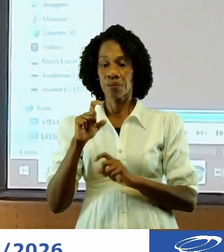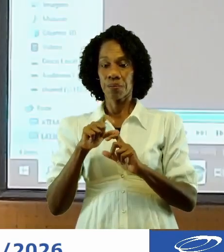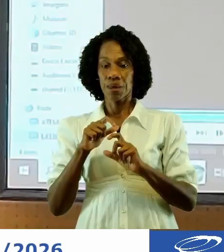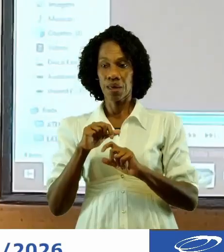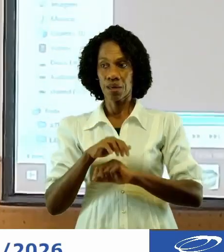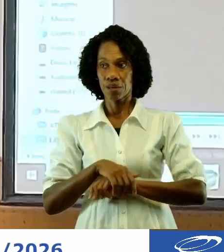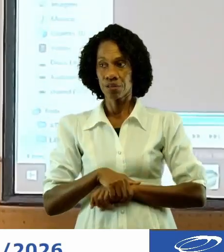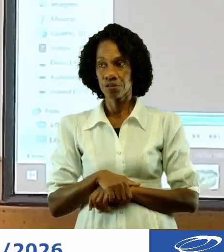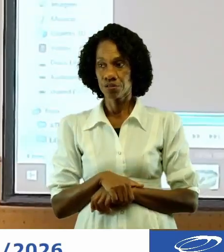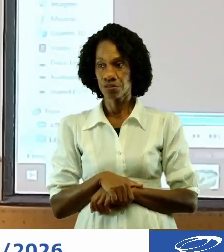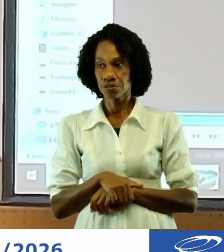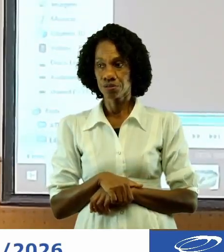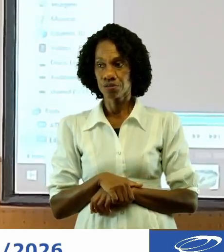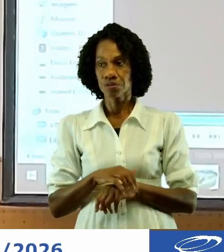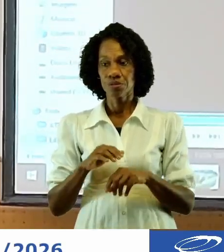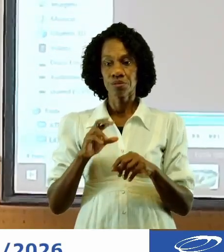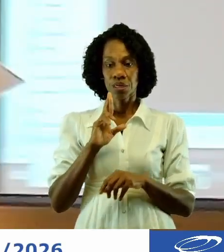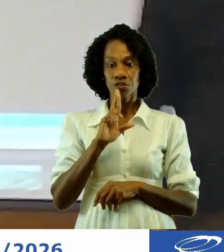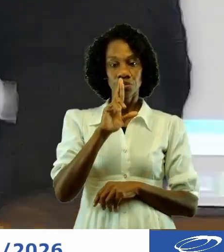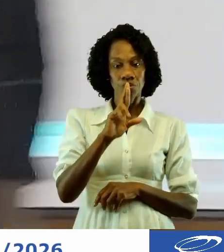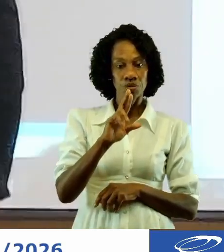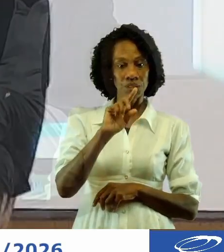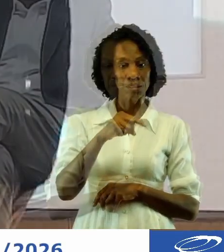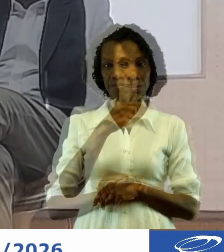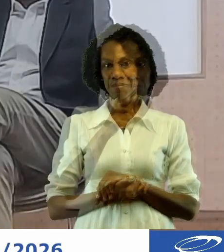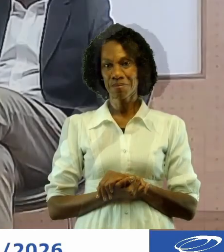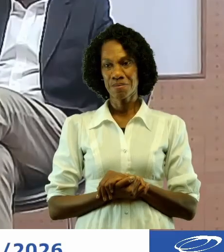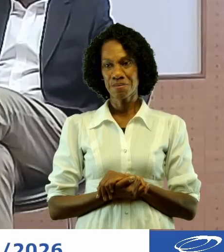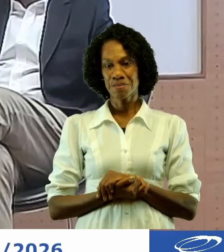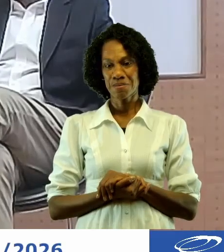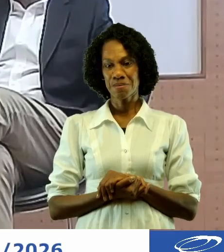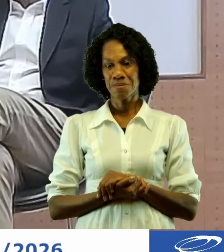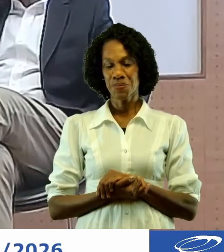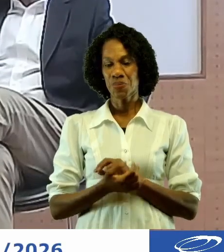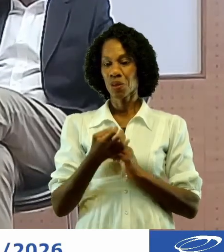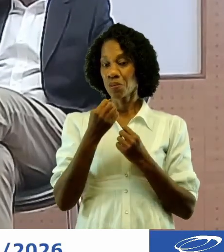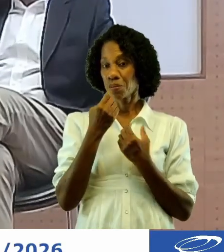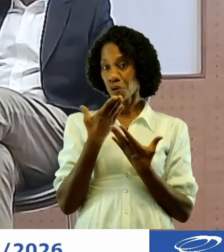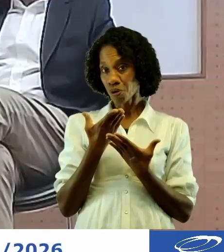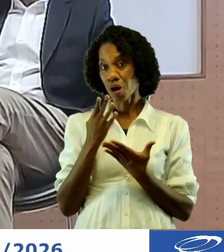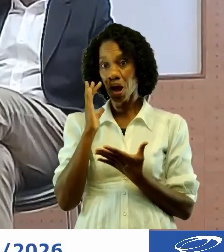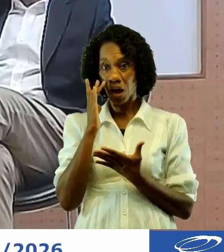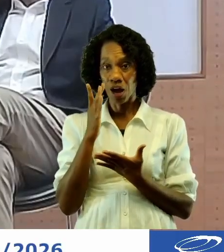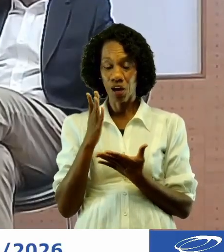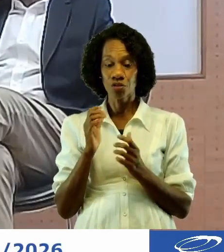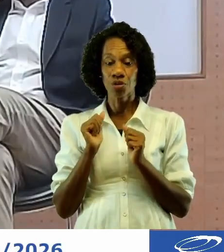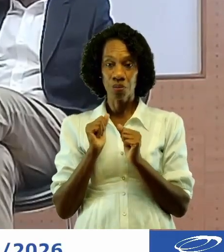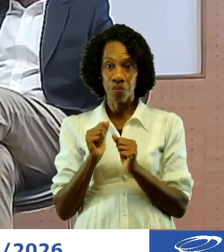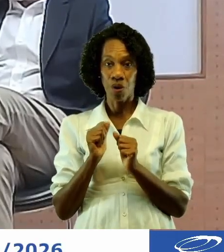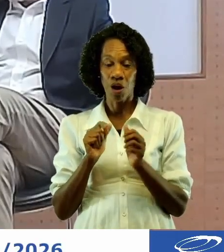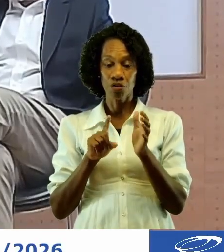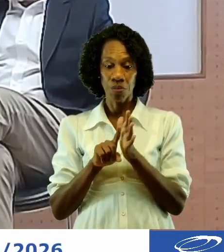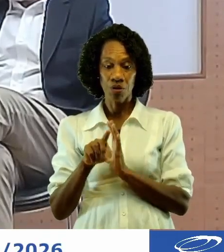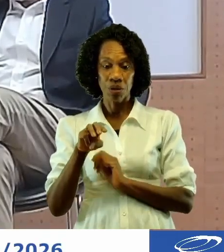algumas perguntas e conversar com o Alex Soriano. Bom, eu acho que a gente pode começar com as perguntas para o Paulo, enquanto